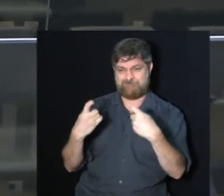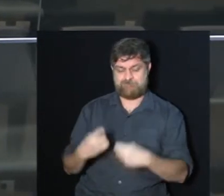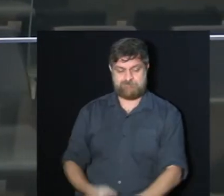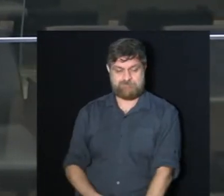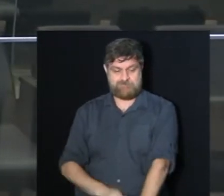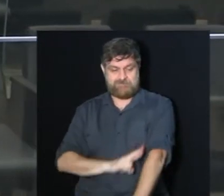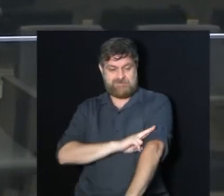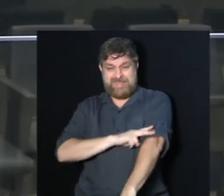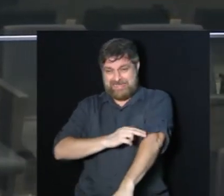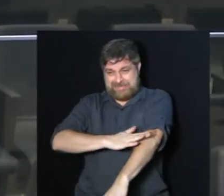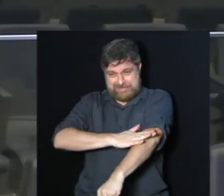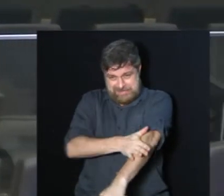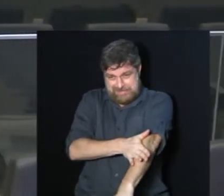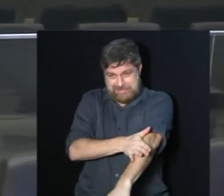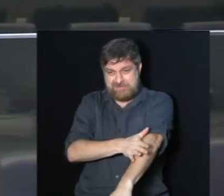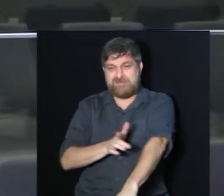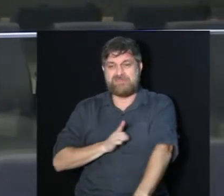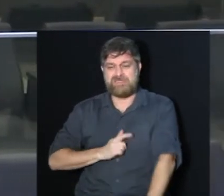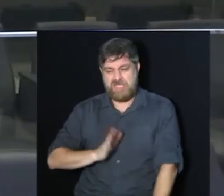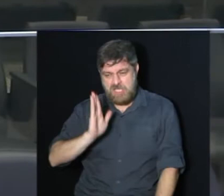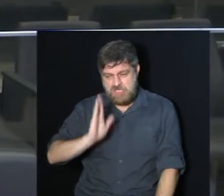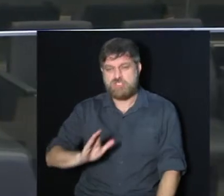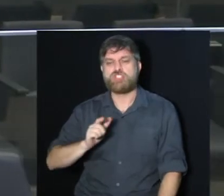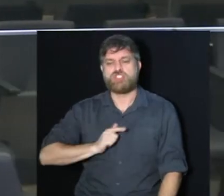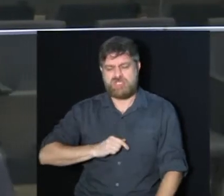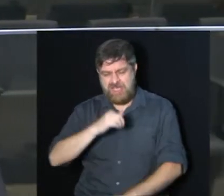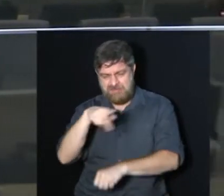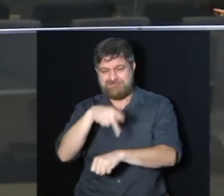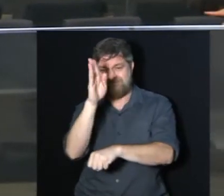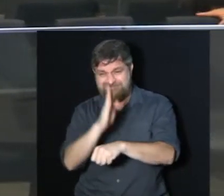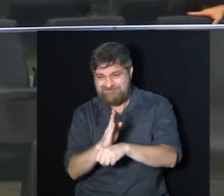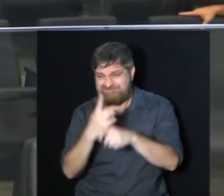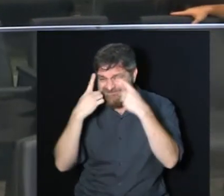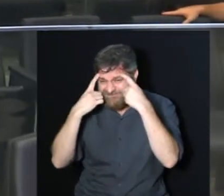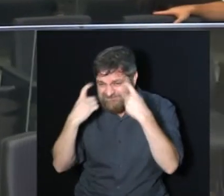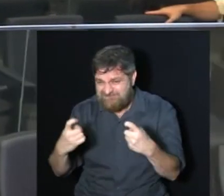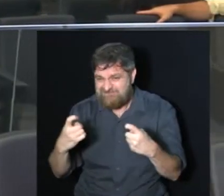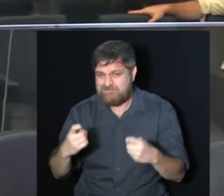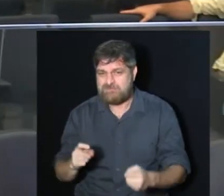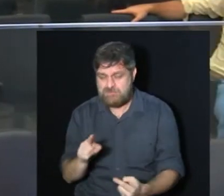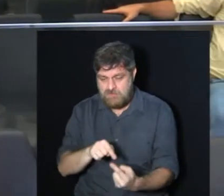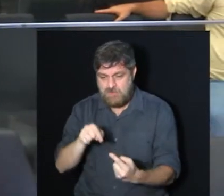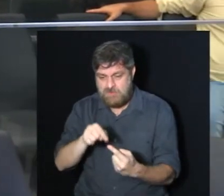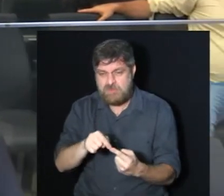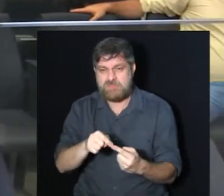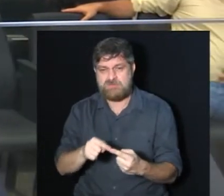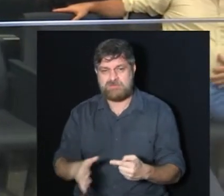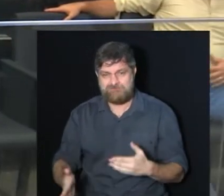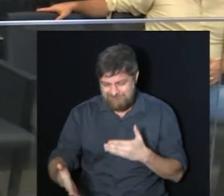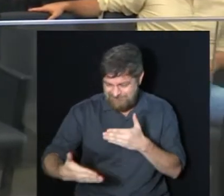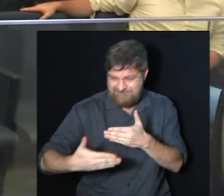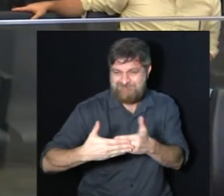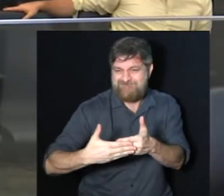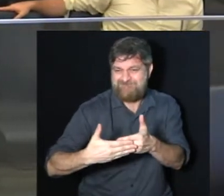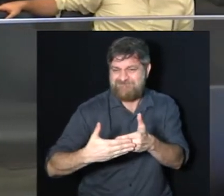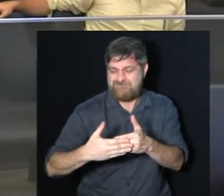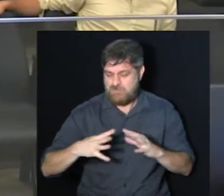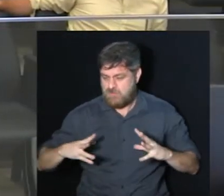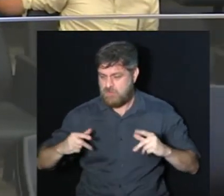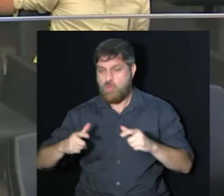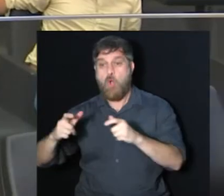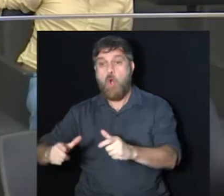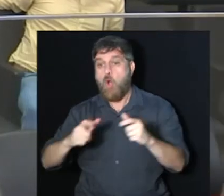racial, constitucional e violentamente para fechar, principalmente, todos os